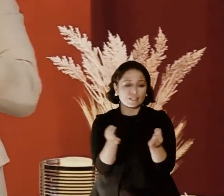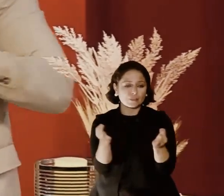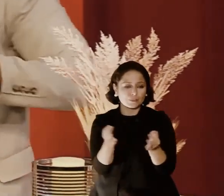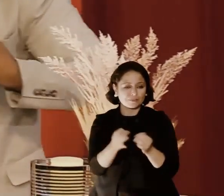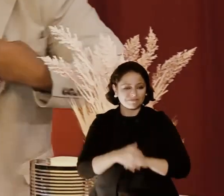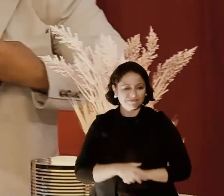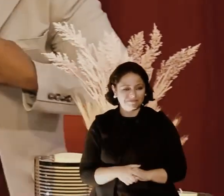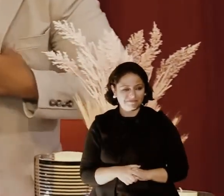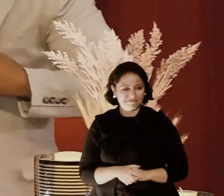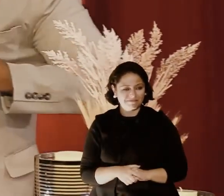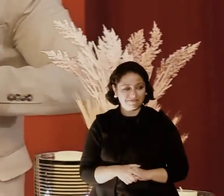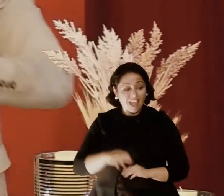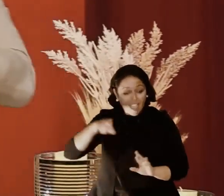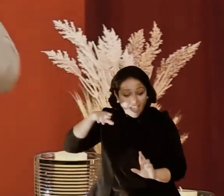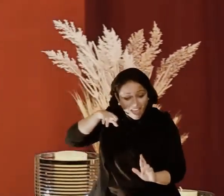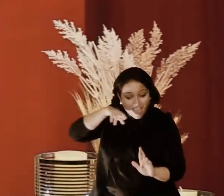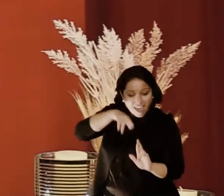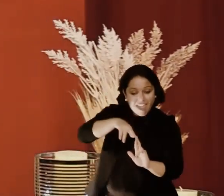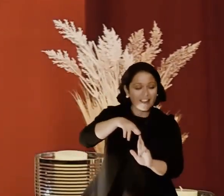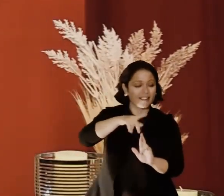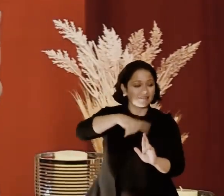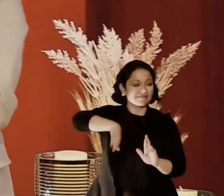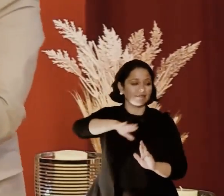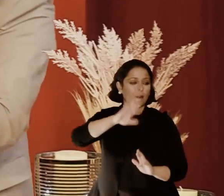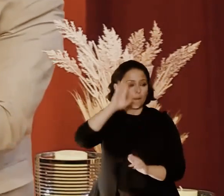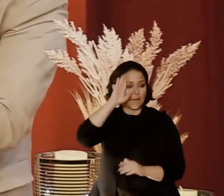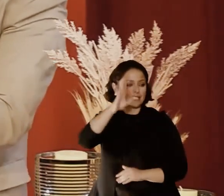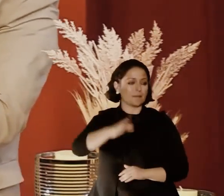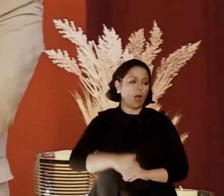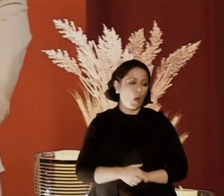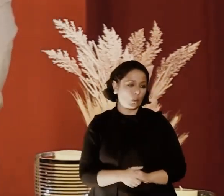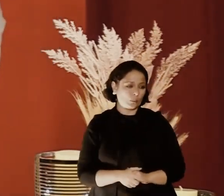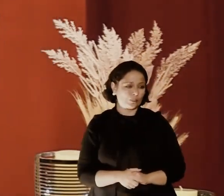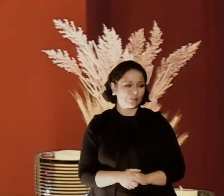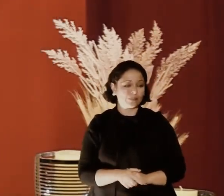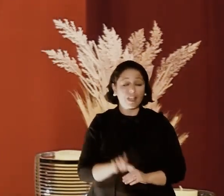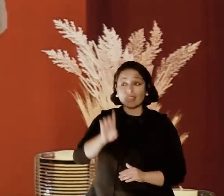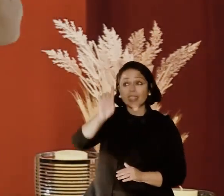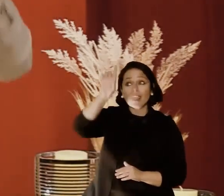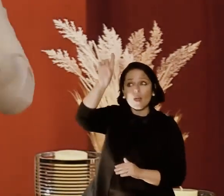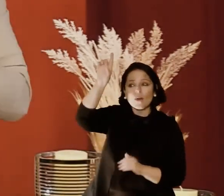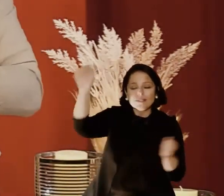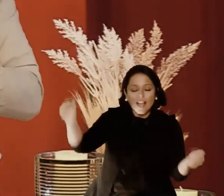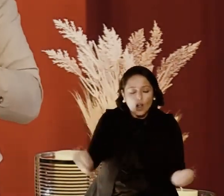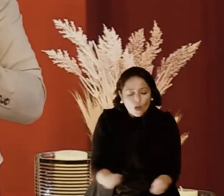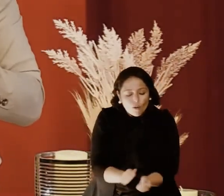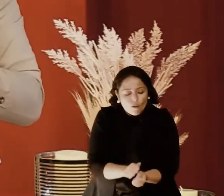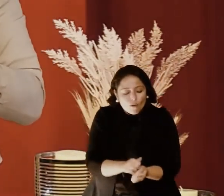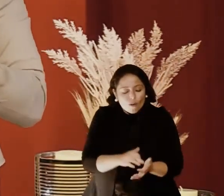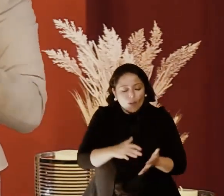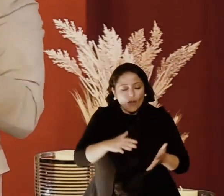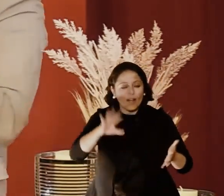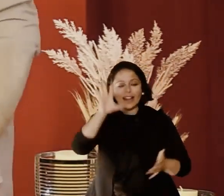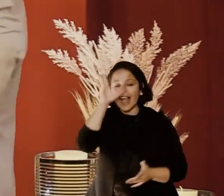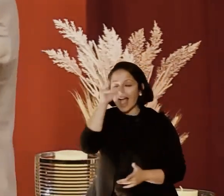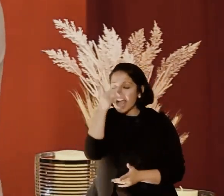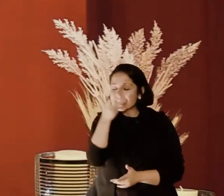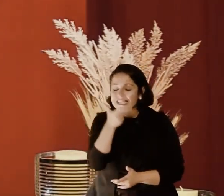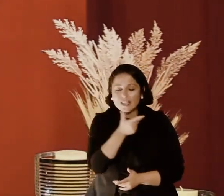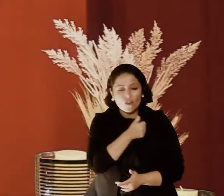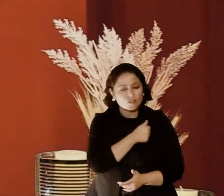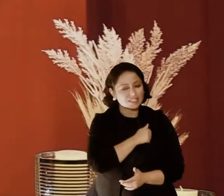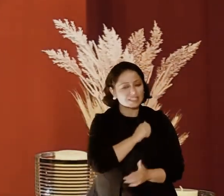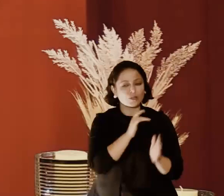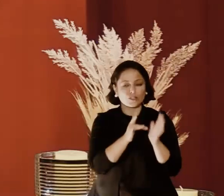Na medida que o foco está em Deus, a glória transborda. a salvação